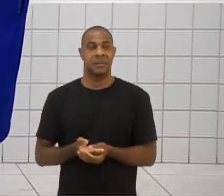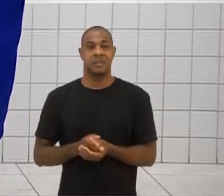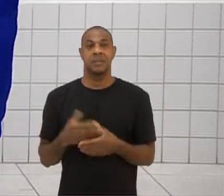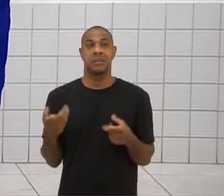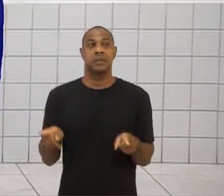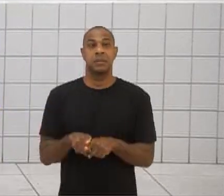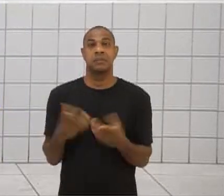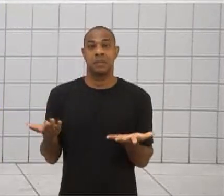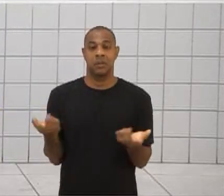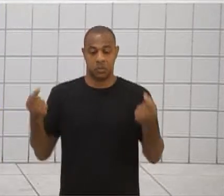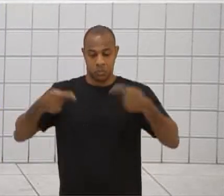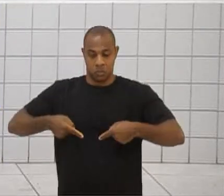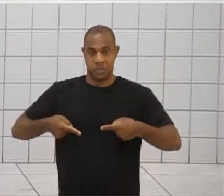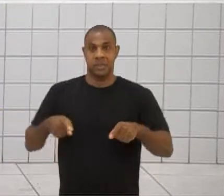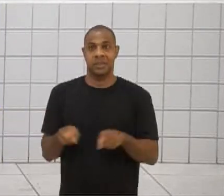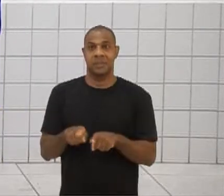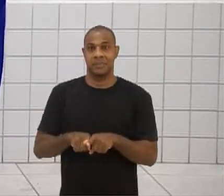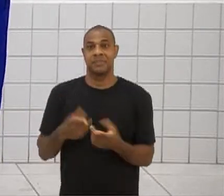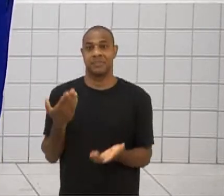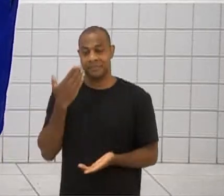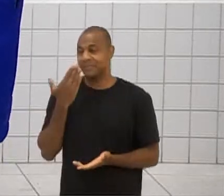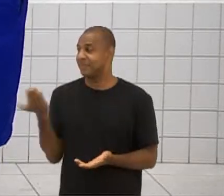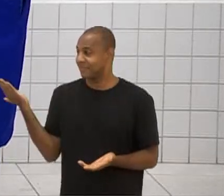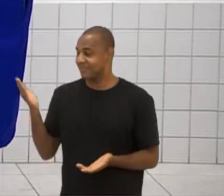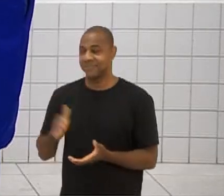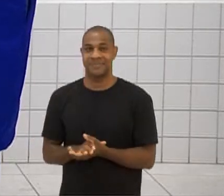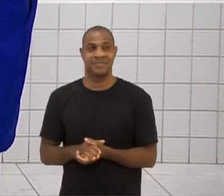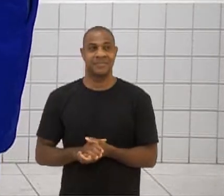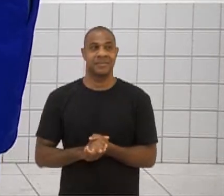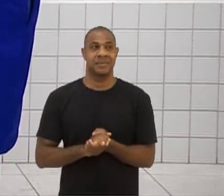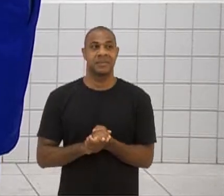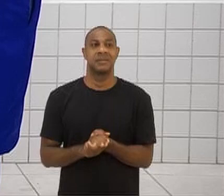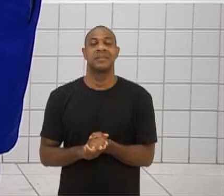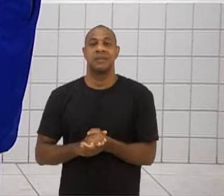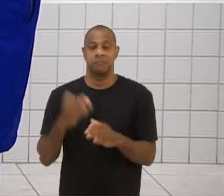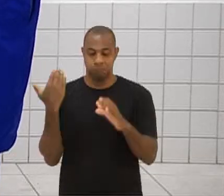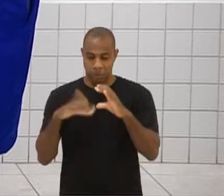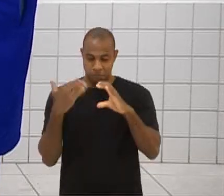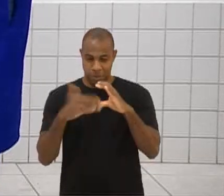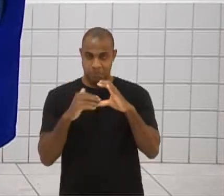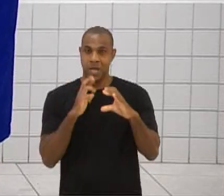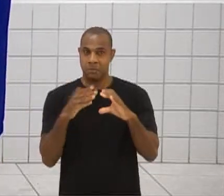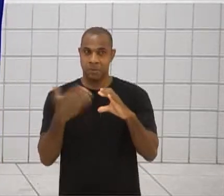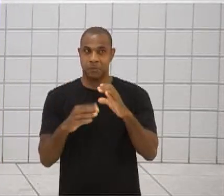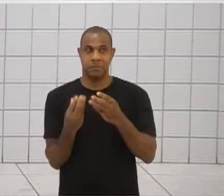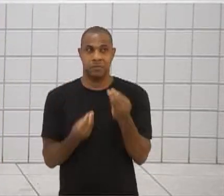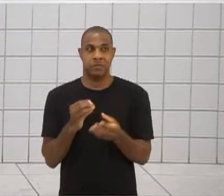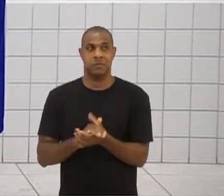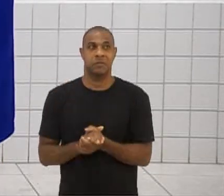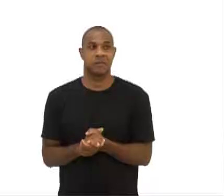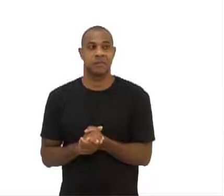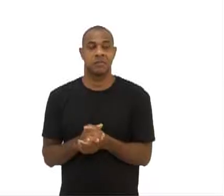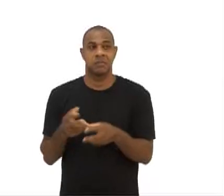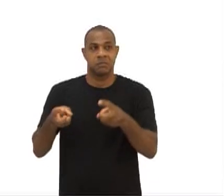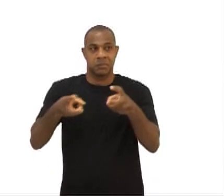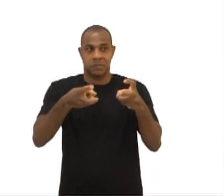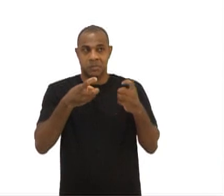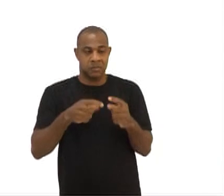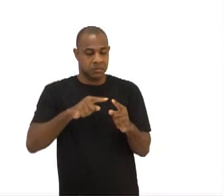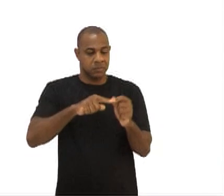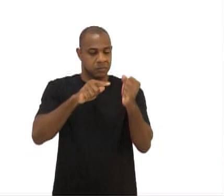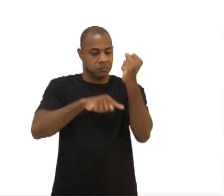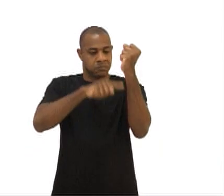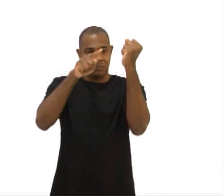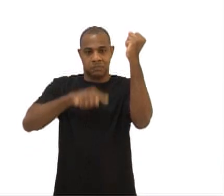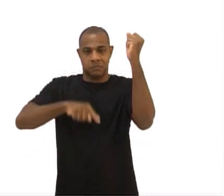E vamos para o nosso quiz, galerinha. Estão animados para responder no aplicativo? Respondam lá, hein? Observando os gráficos das funções seno